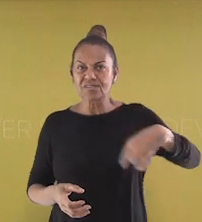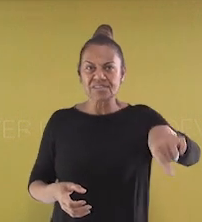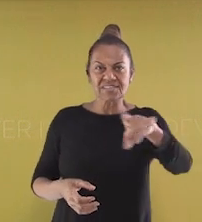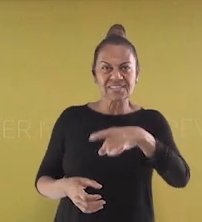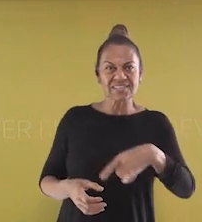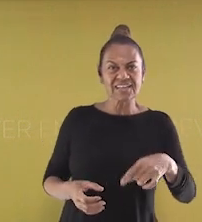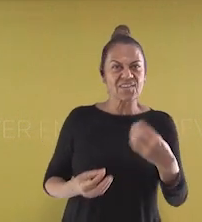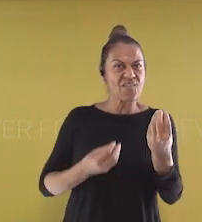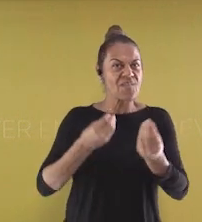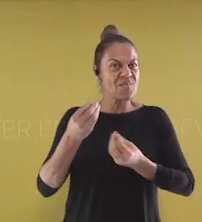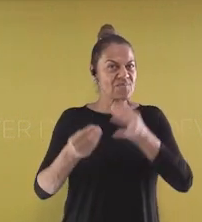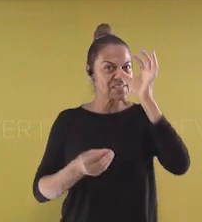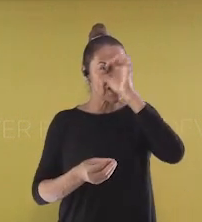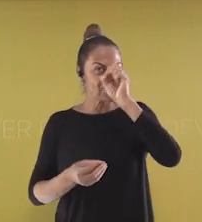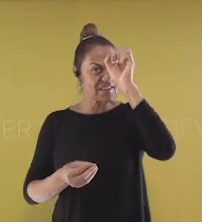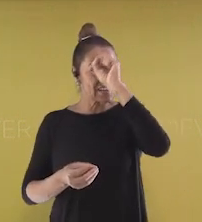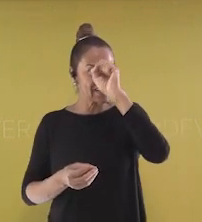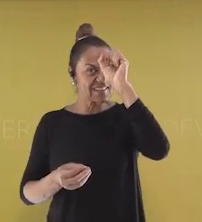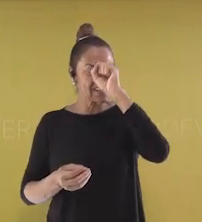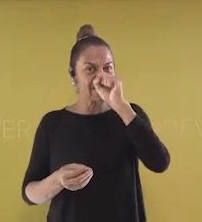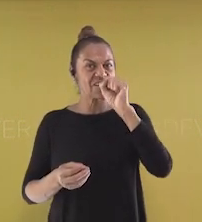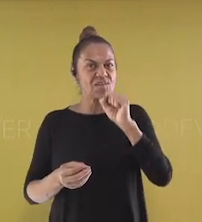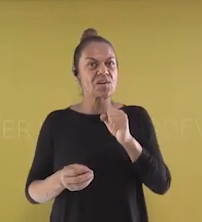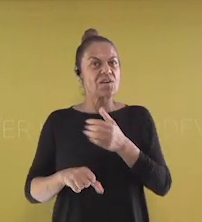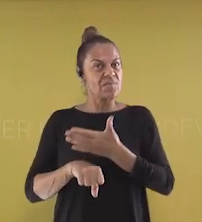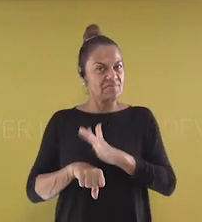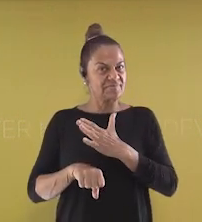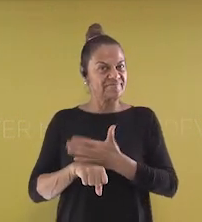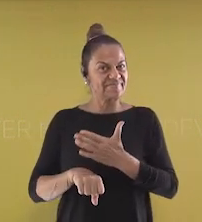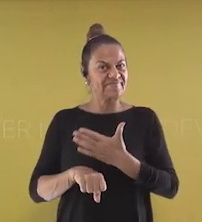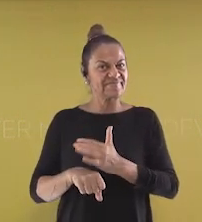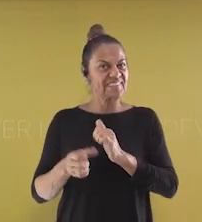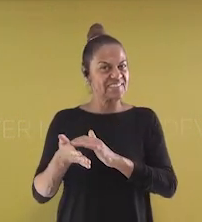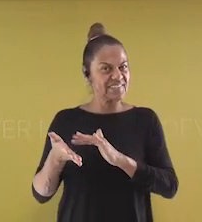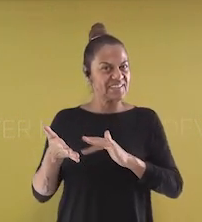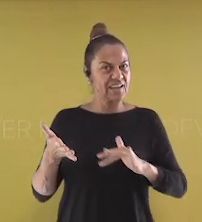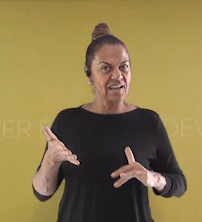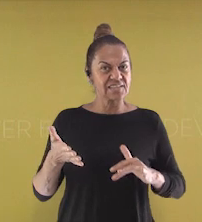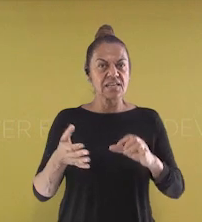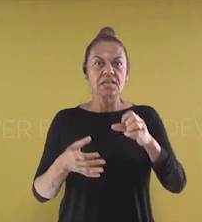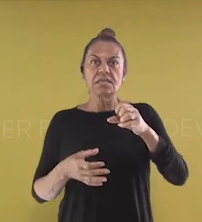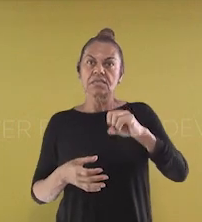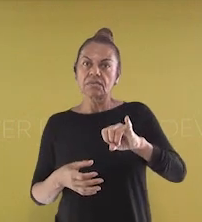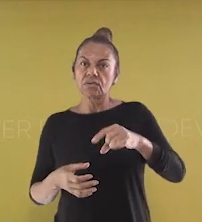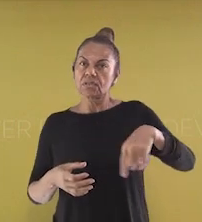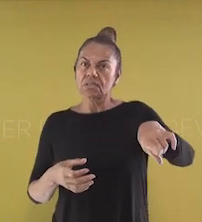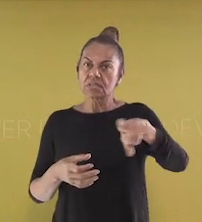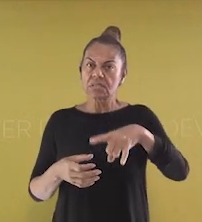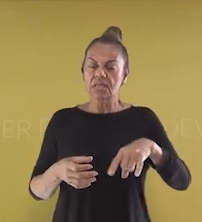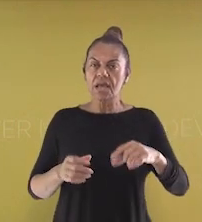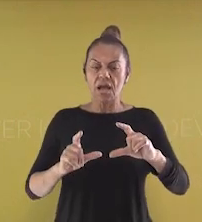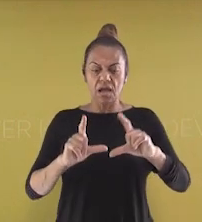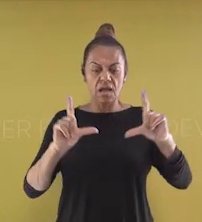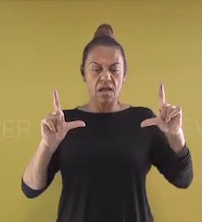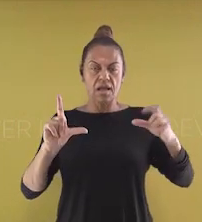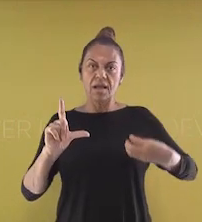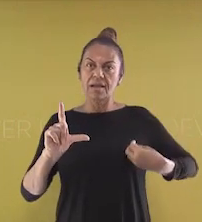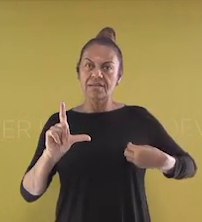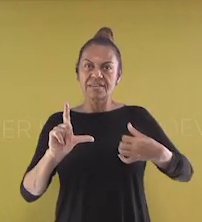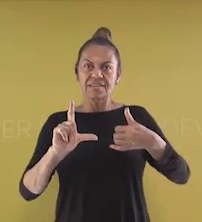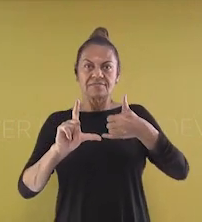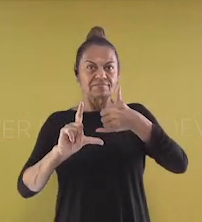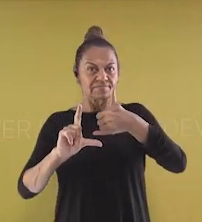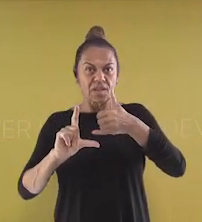no início da nossa aula, vocês lembram? Mas só para ter certeza, vamos testar seu conhecimento acerca do